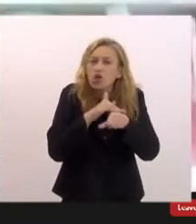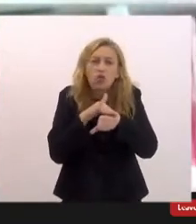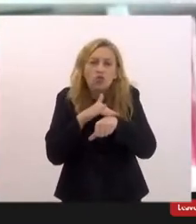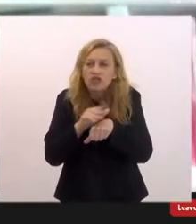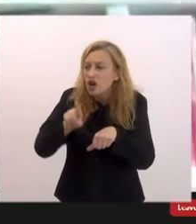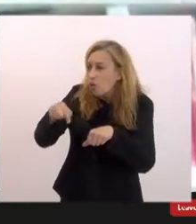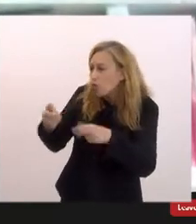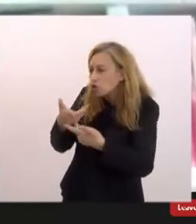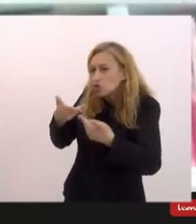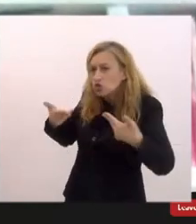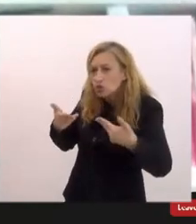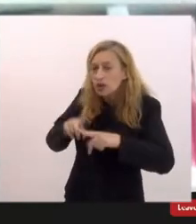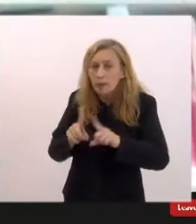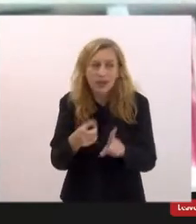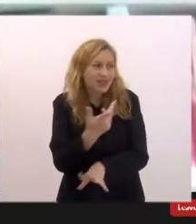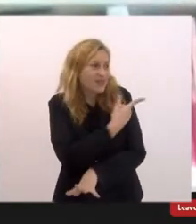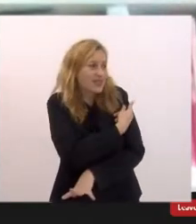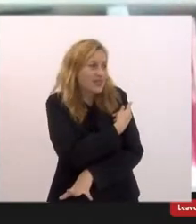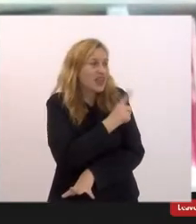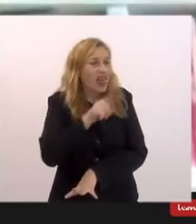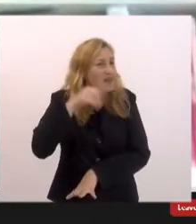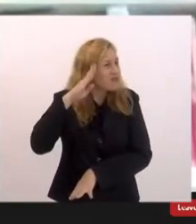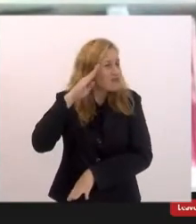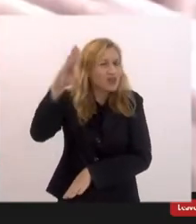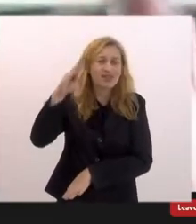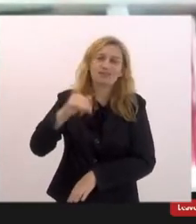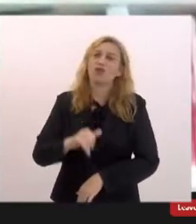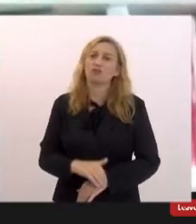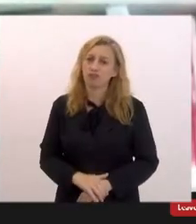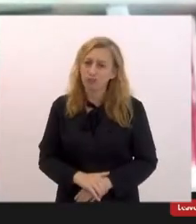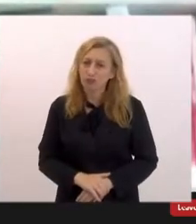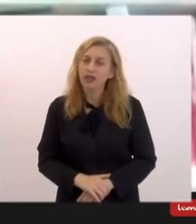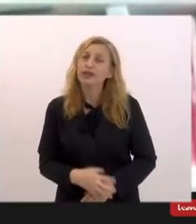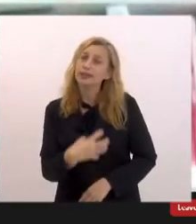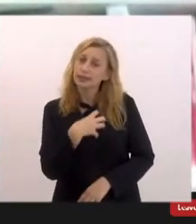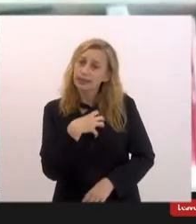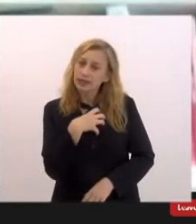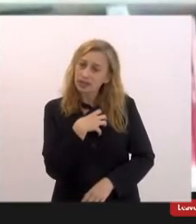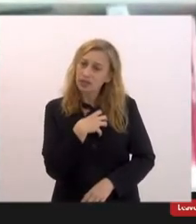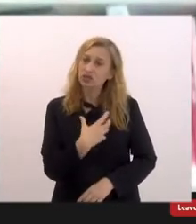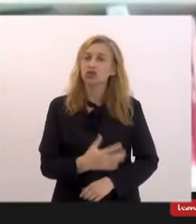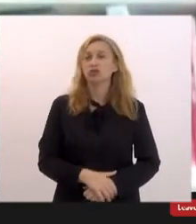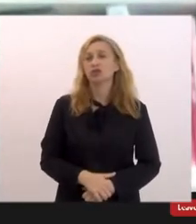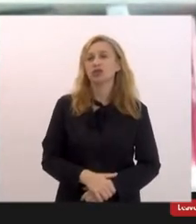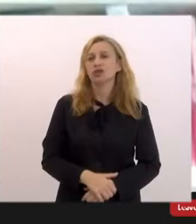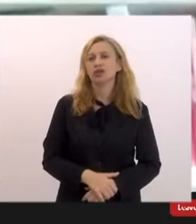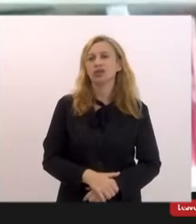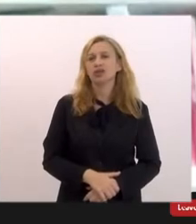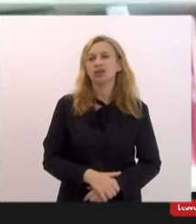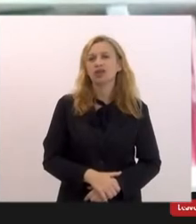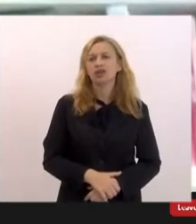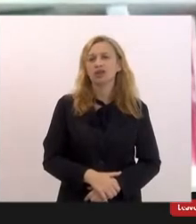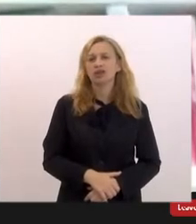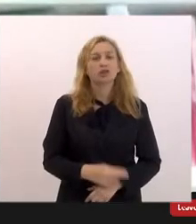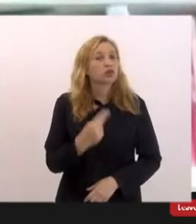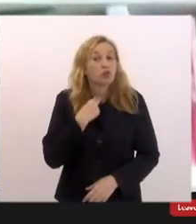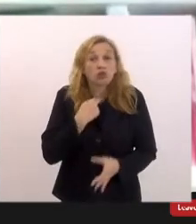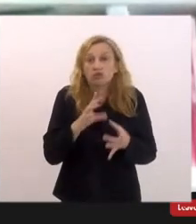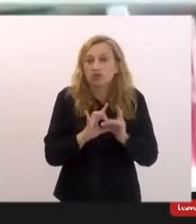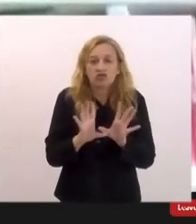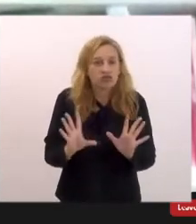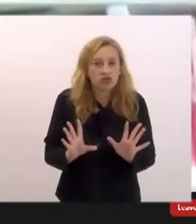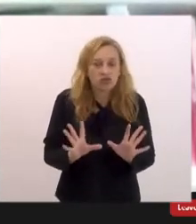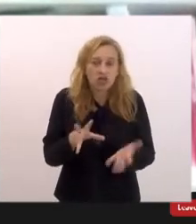outras coisas. Mas a vacinação, ela é fundante. E, nesse sentido, eu não posso deixar